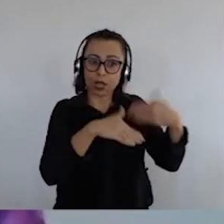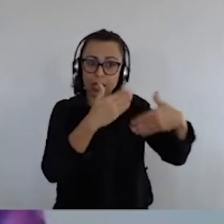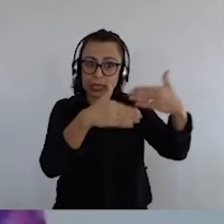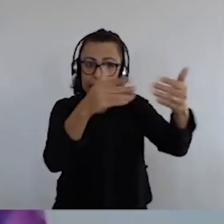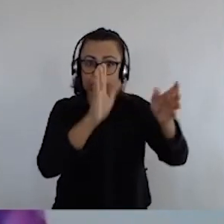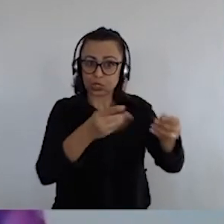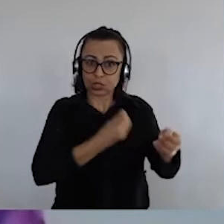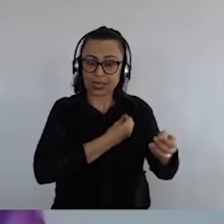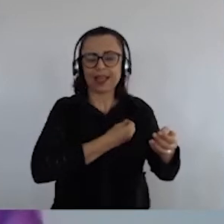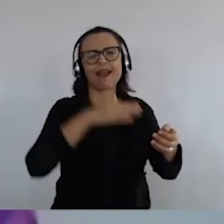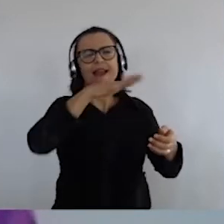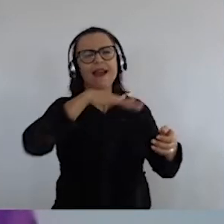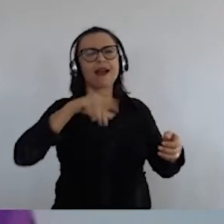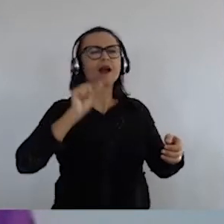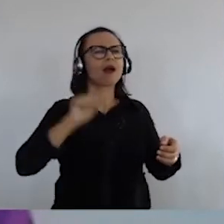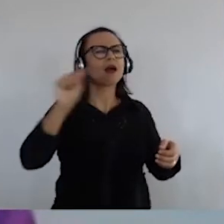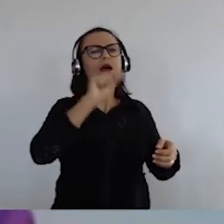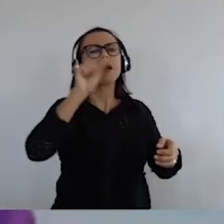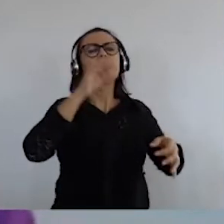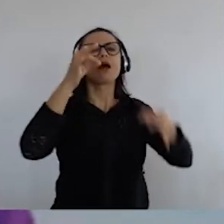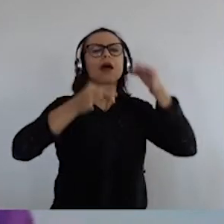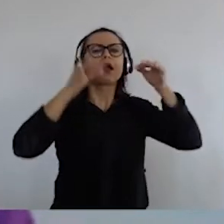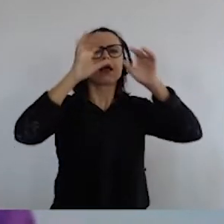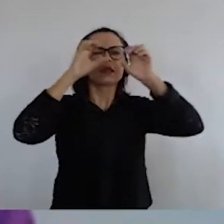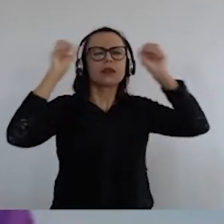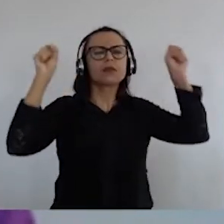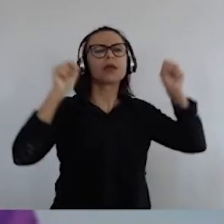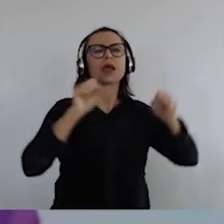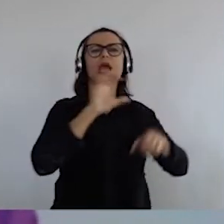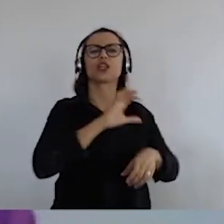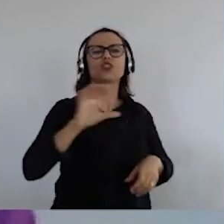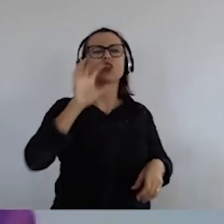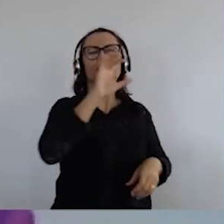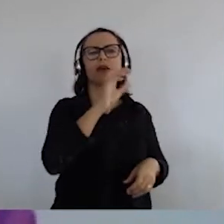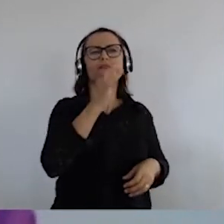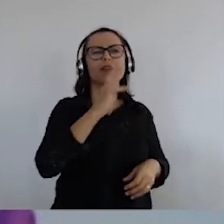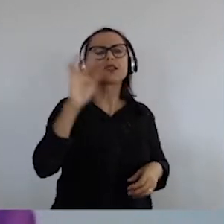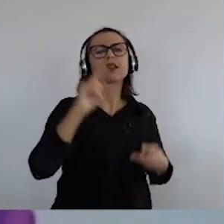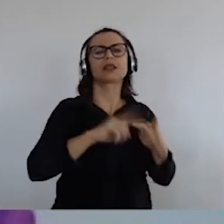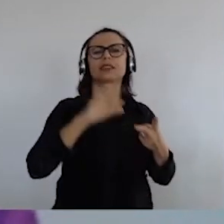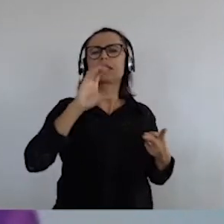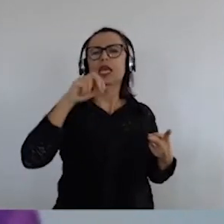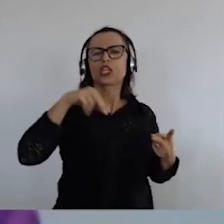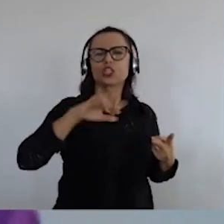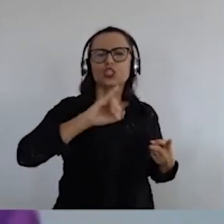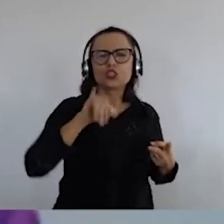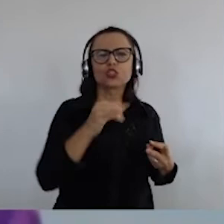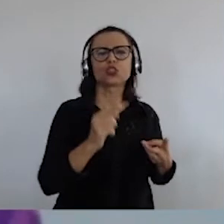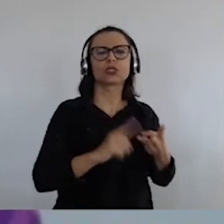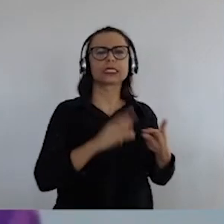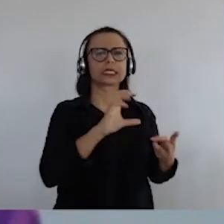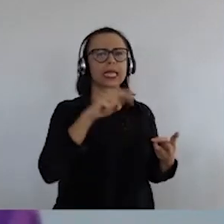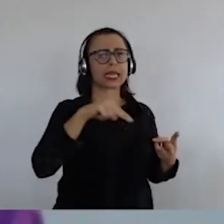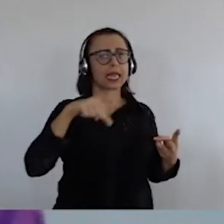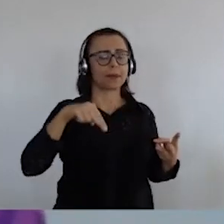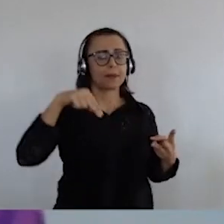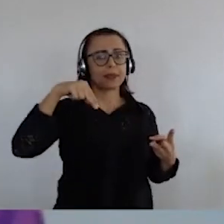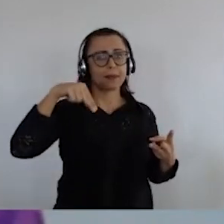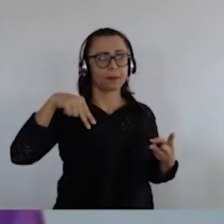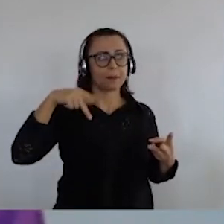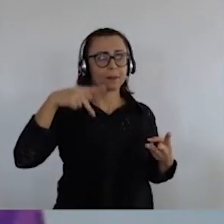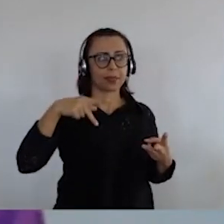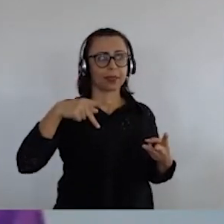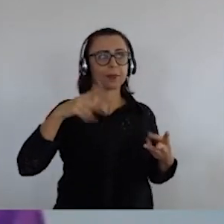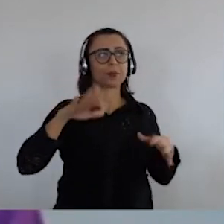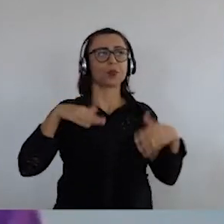tribunais superiores, tribunais regionais federais, CNJ e CNMP. Quando